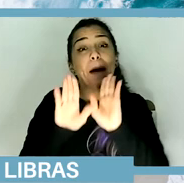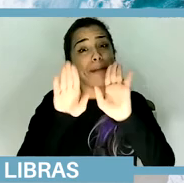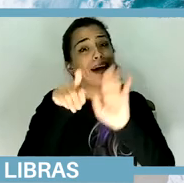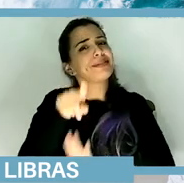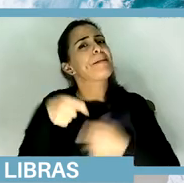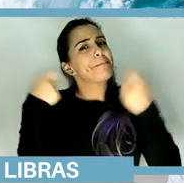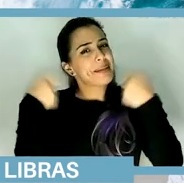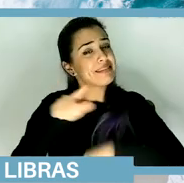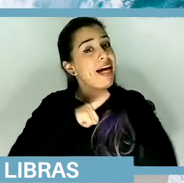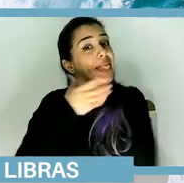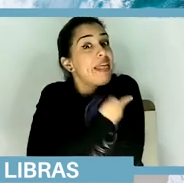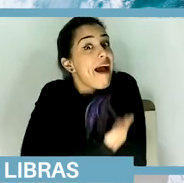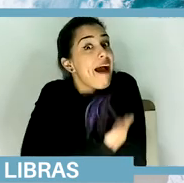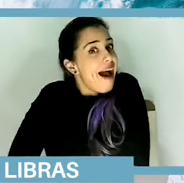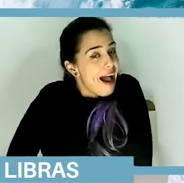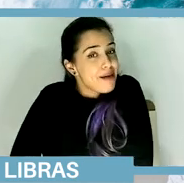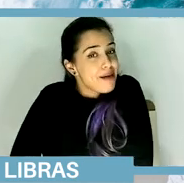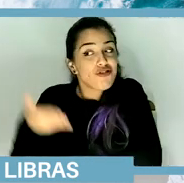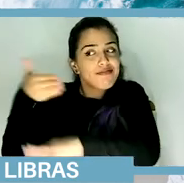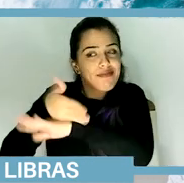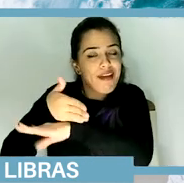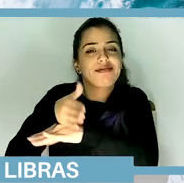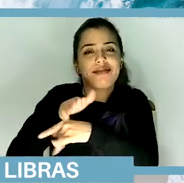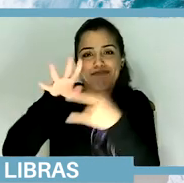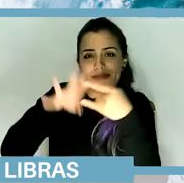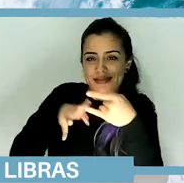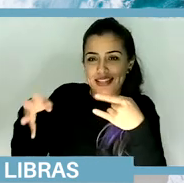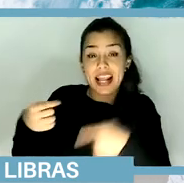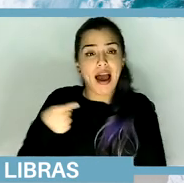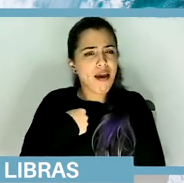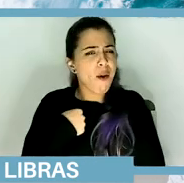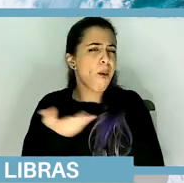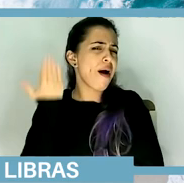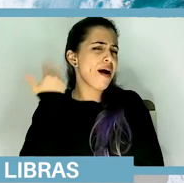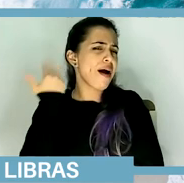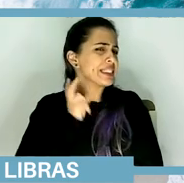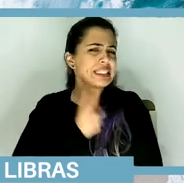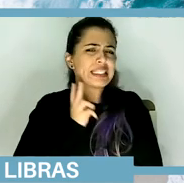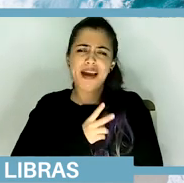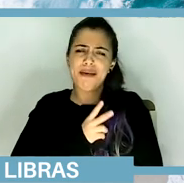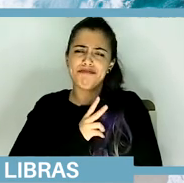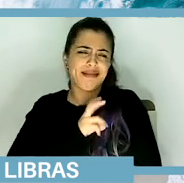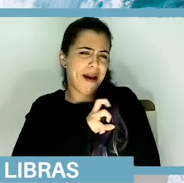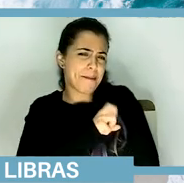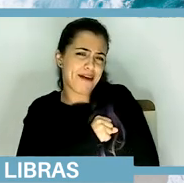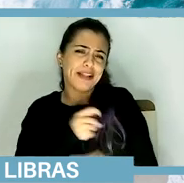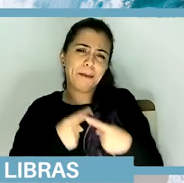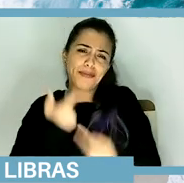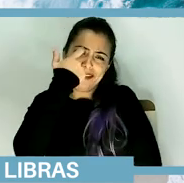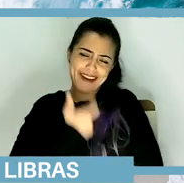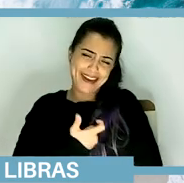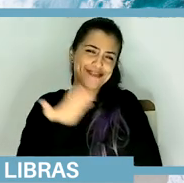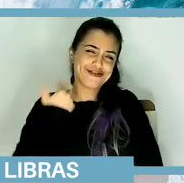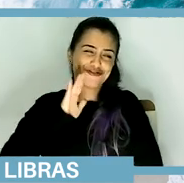torne isso mais frequente possível eu sempre fui amante de planilhas mas estou bem engenheira que adora uma planilha